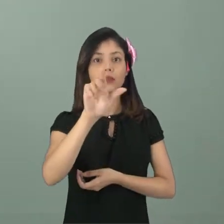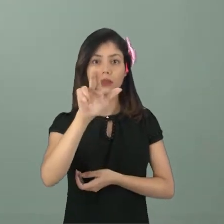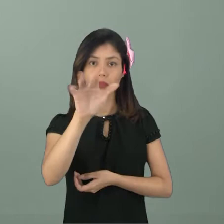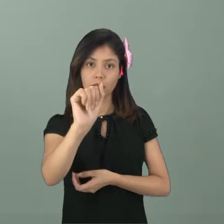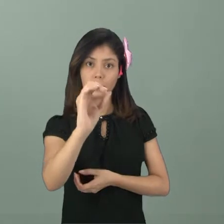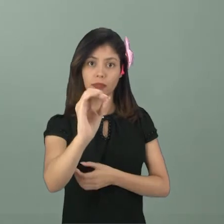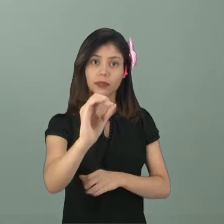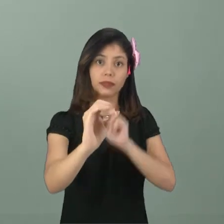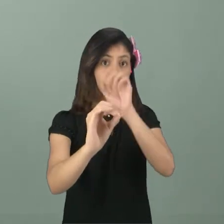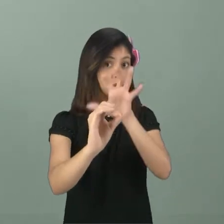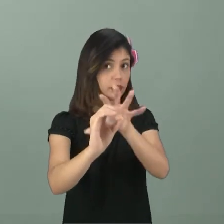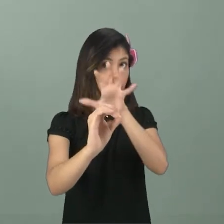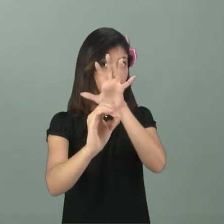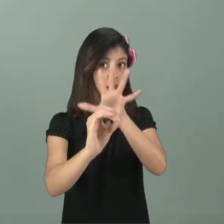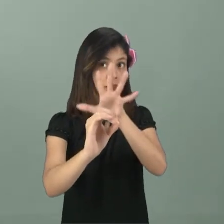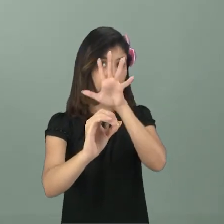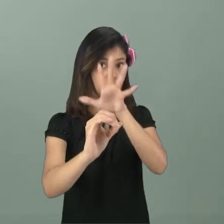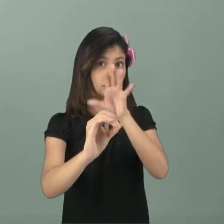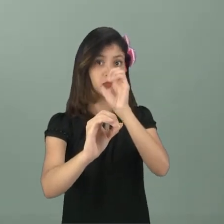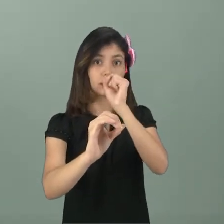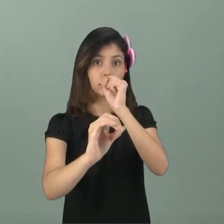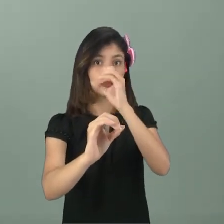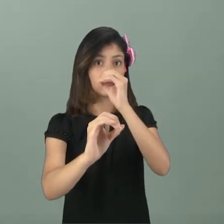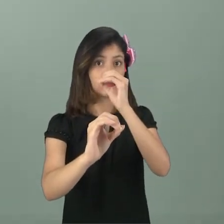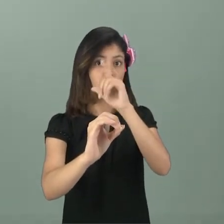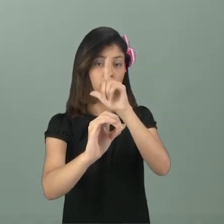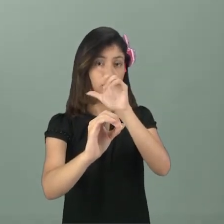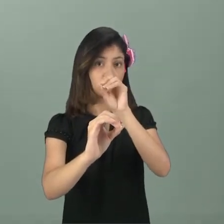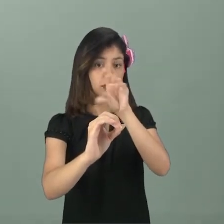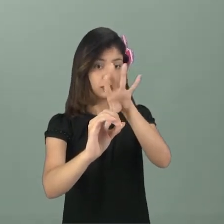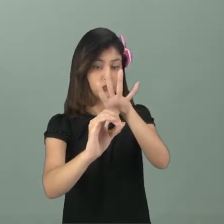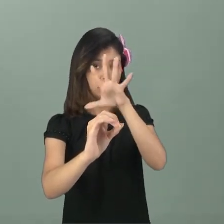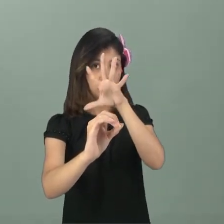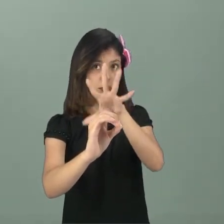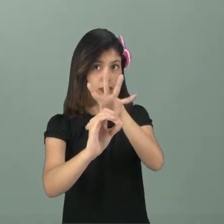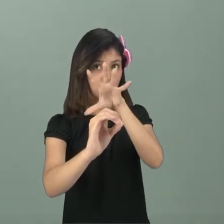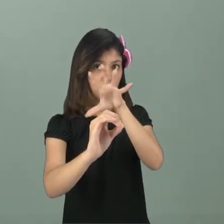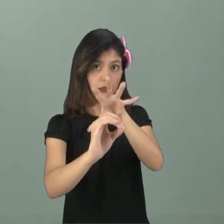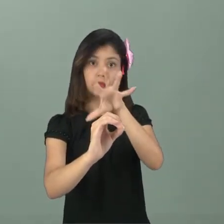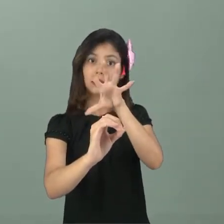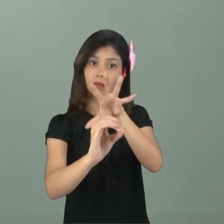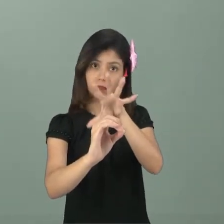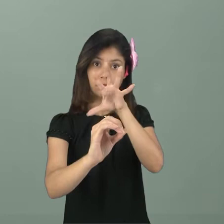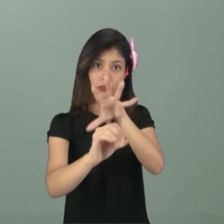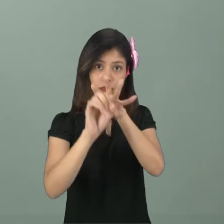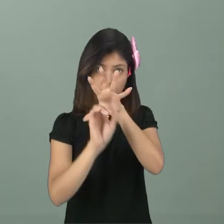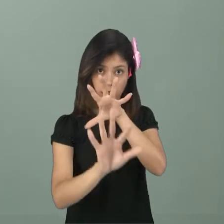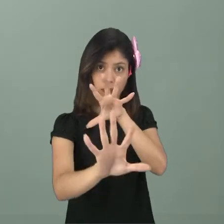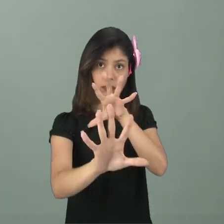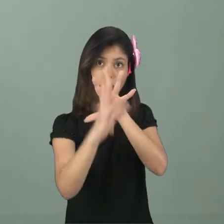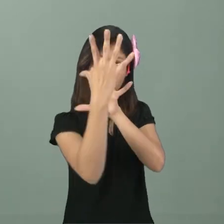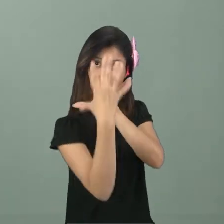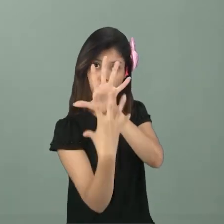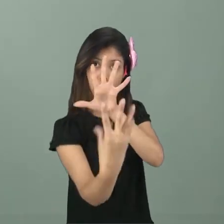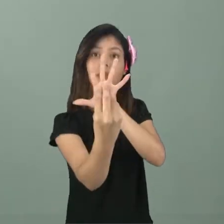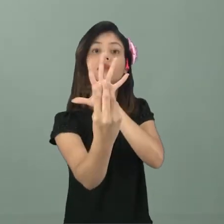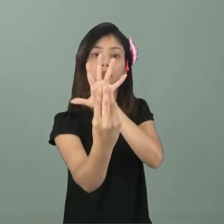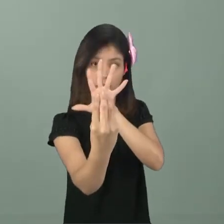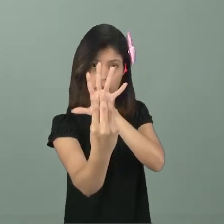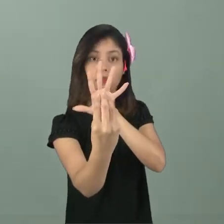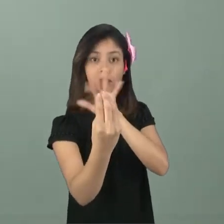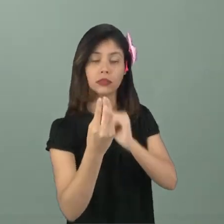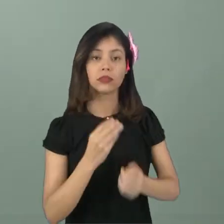Lua não tem luz própria. Ela emite a luz que vem do Sol, e aí ela